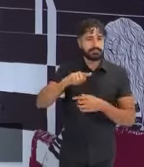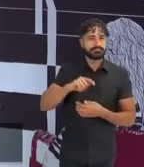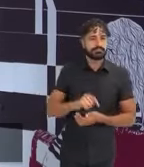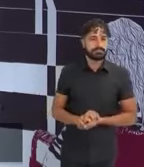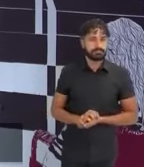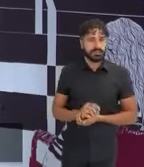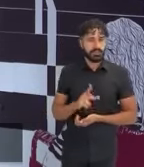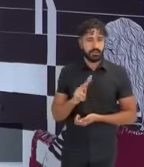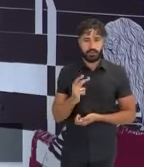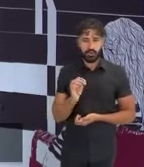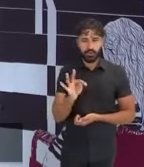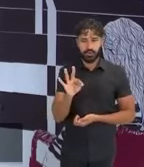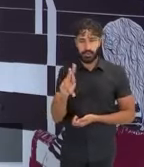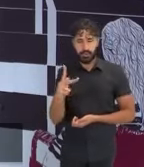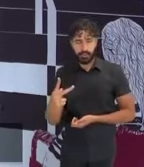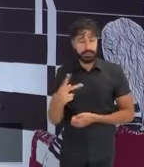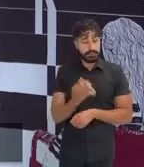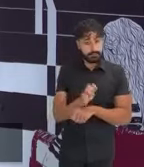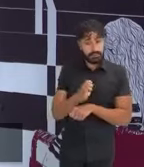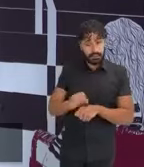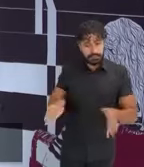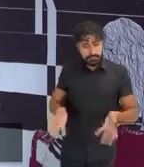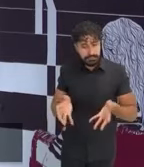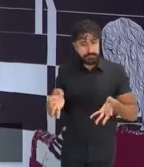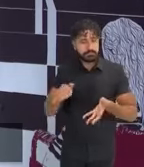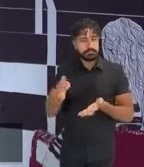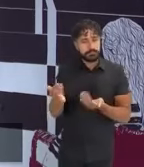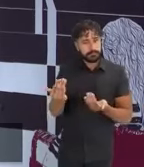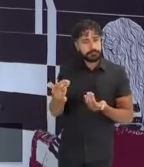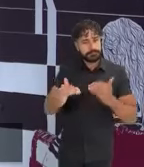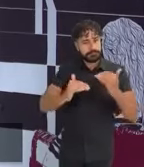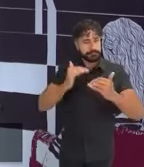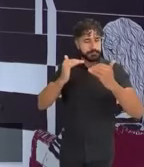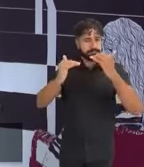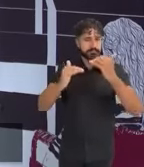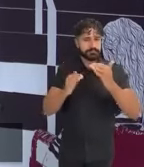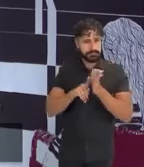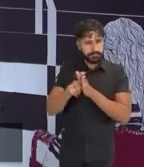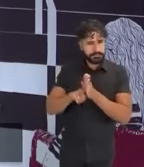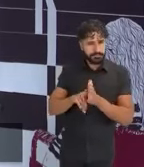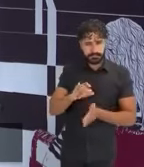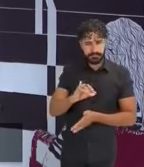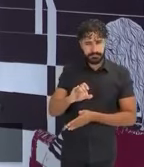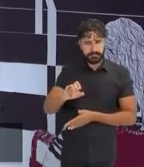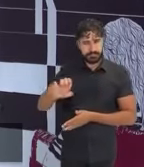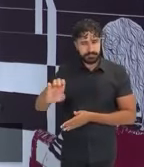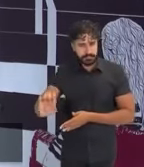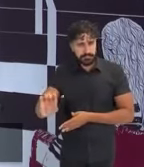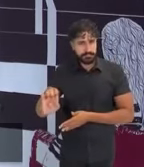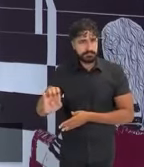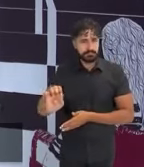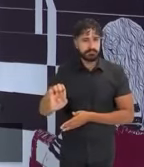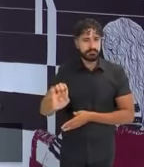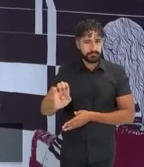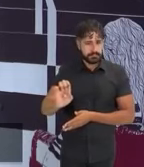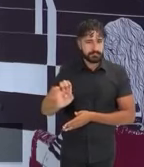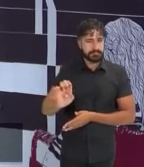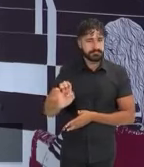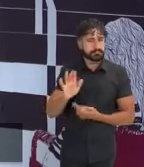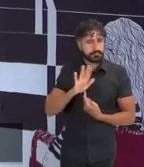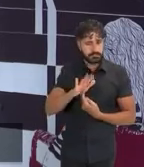empregabilidade futura dos jovens. E uma pesquisa feita pelo CIEE, Centro de Integração Empresa-Escola, revela